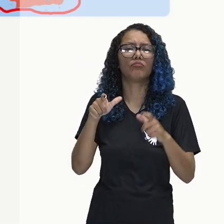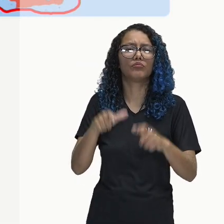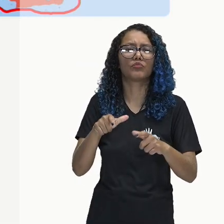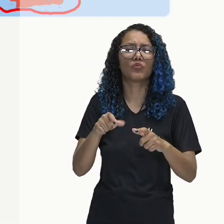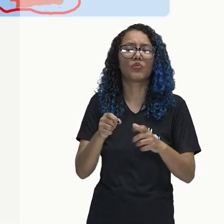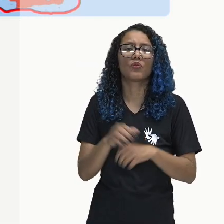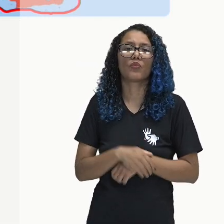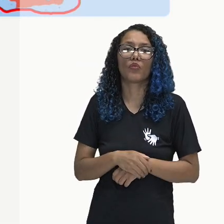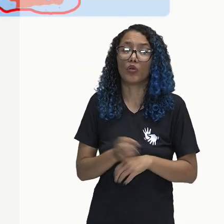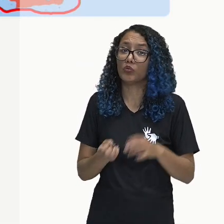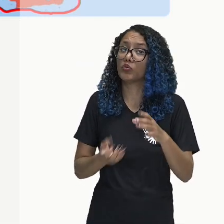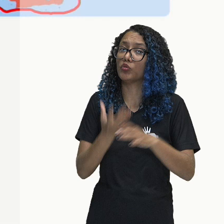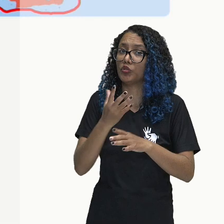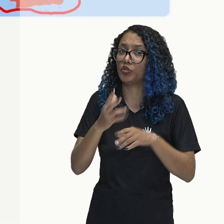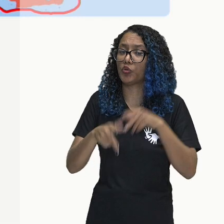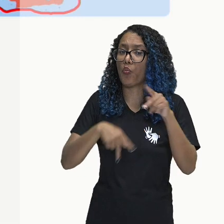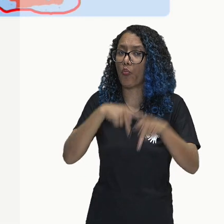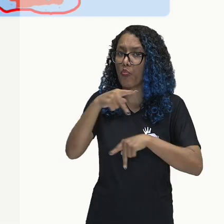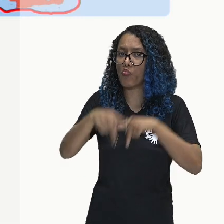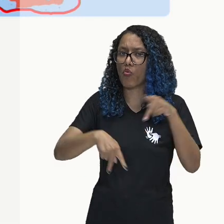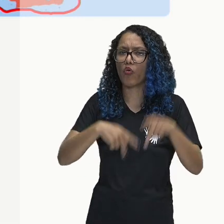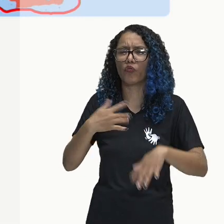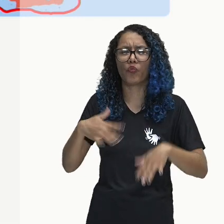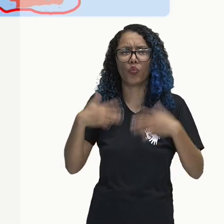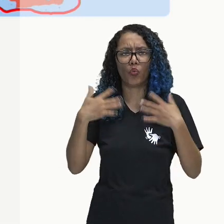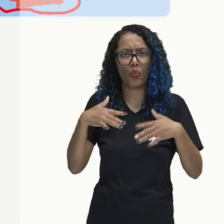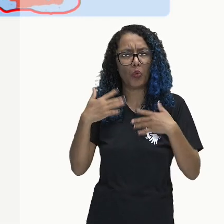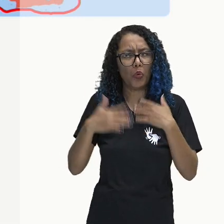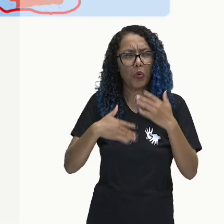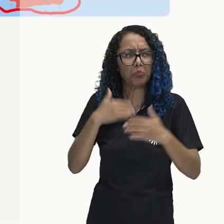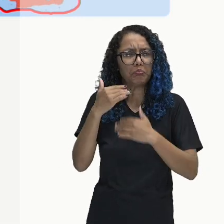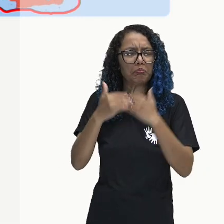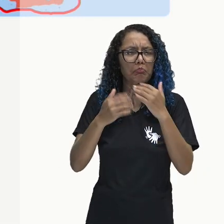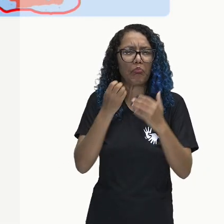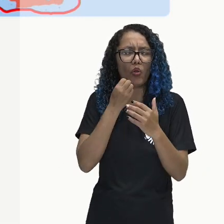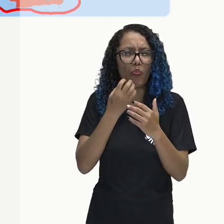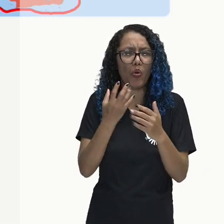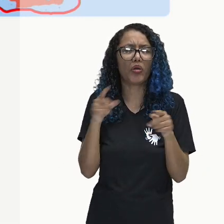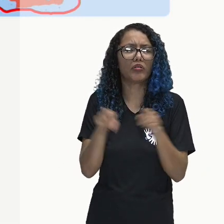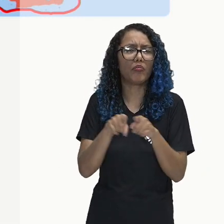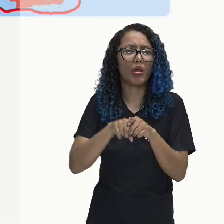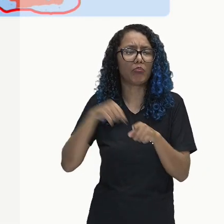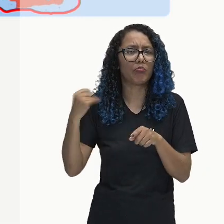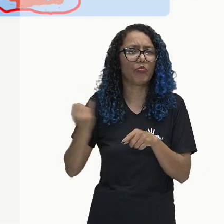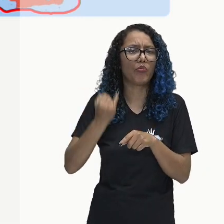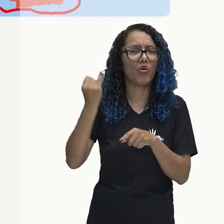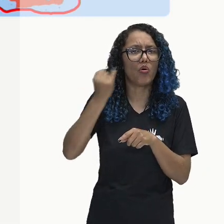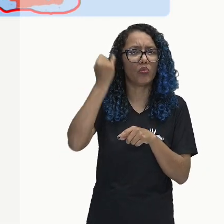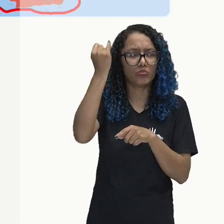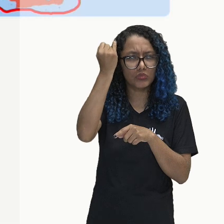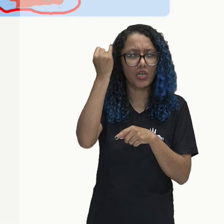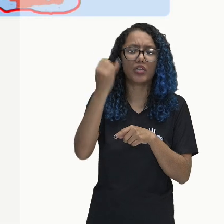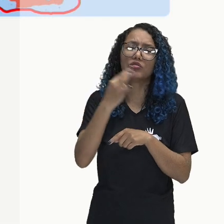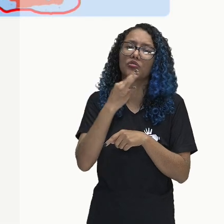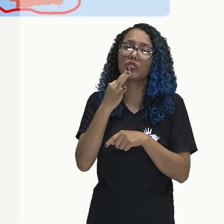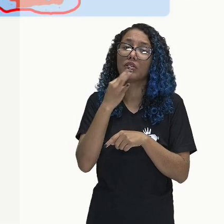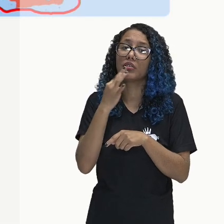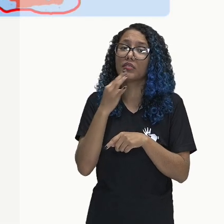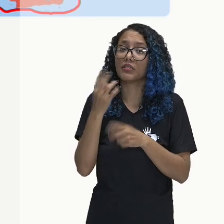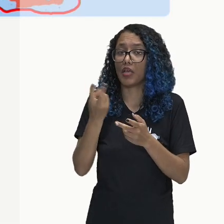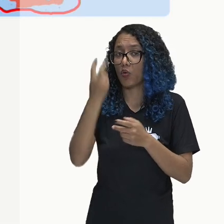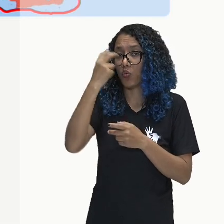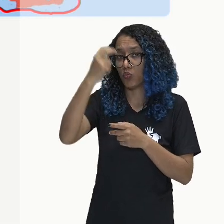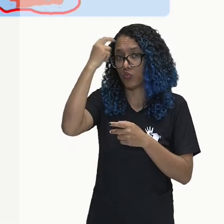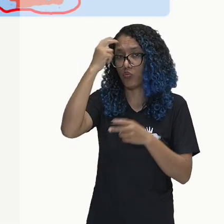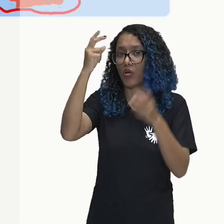civilização bastante rica e muito importante para a gente conhecer a cultura grega a partir de então. Tá